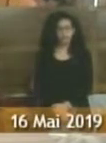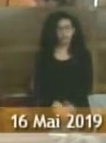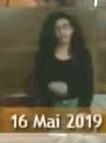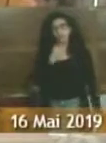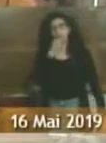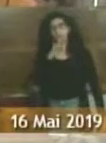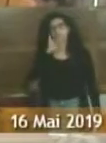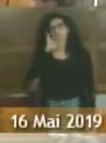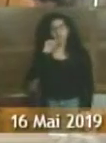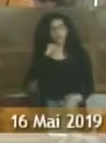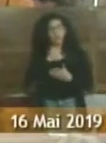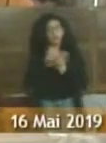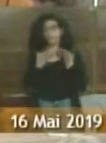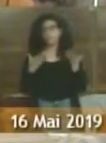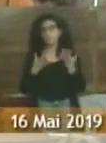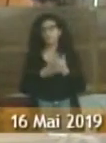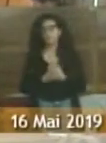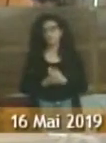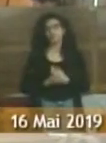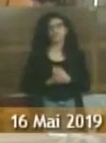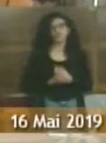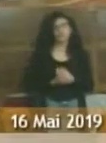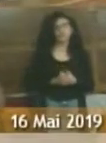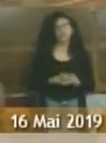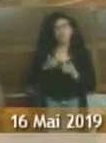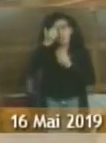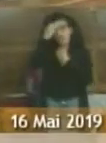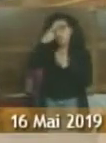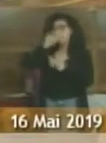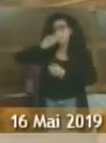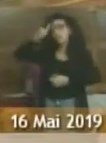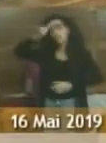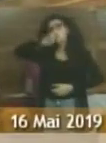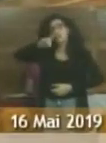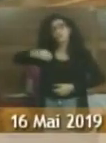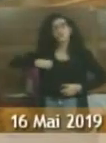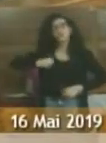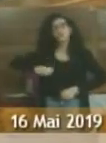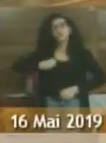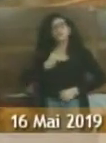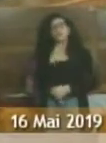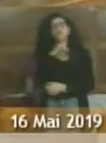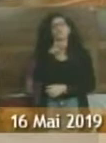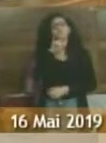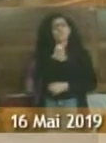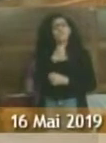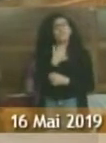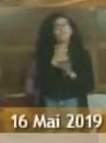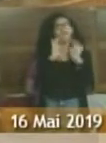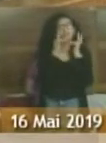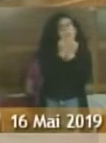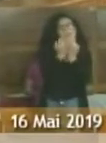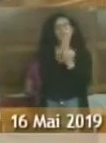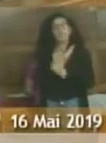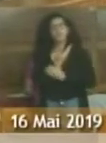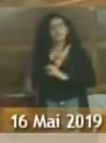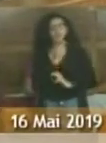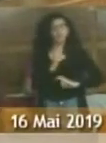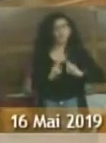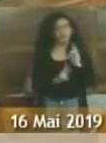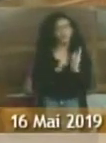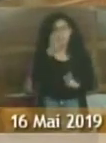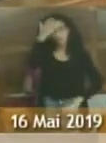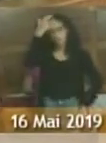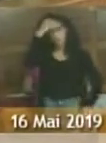Bom dia a todos. Quero agradecer a Deus por mais um dia de vida, a todos nós, nossos familiares, nossos amigos, população de Angra,